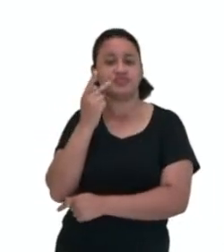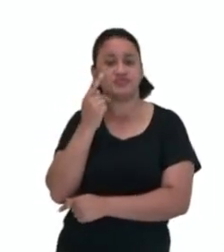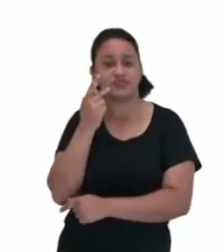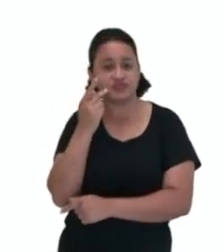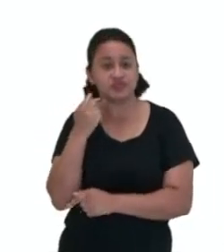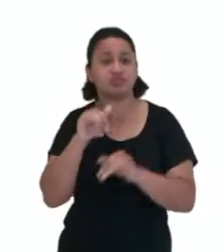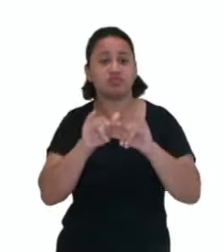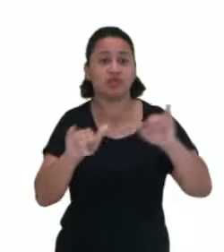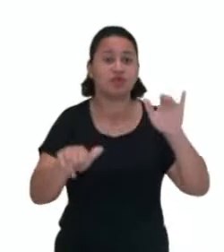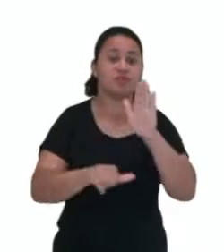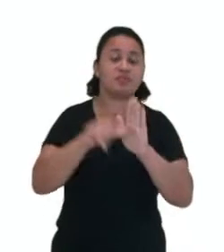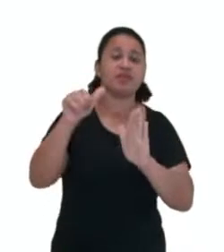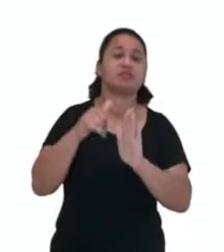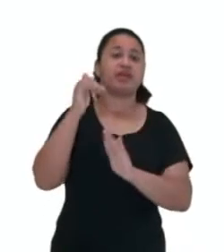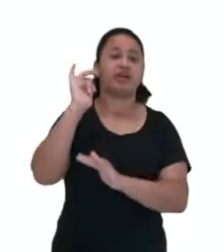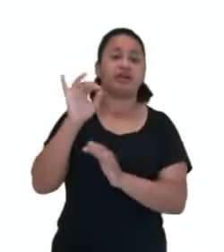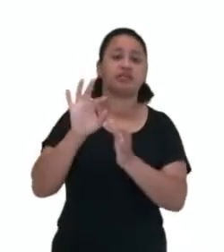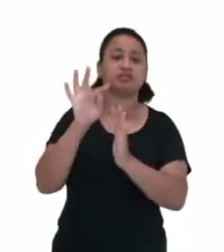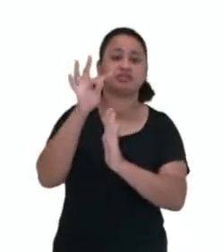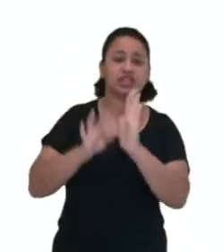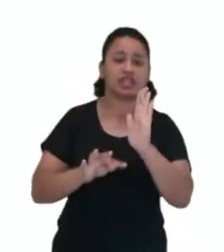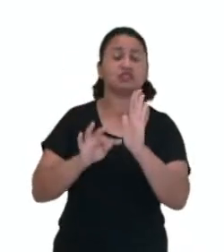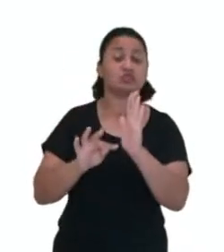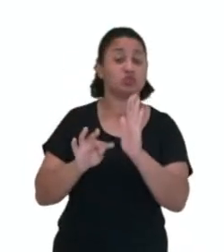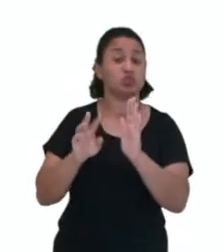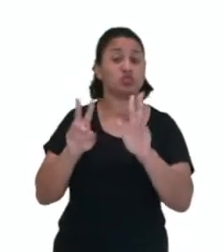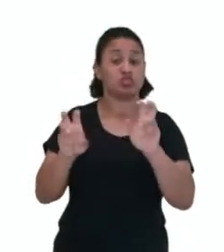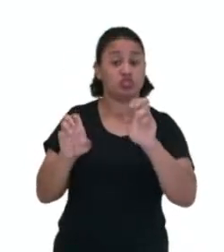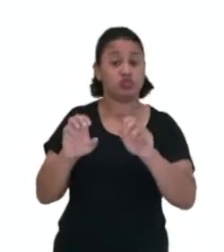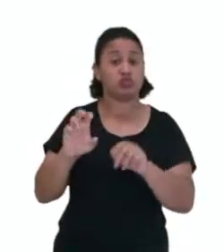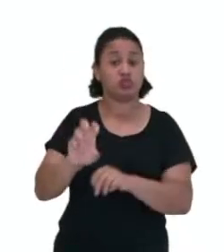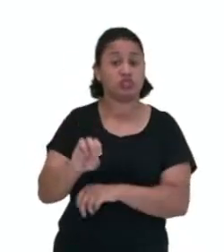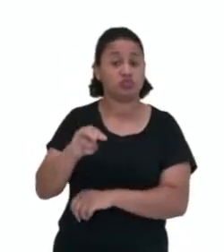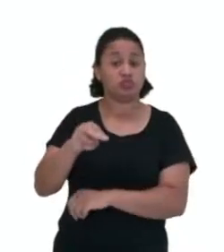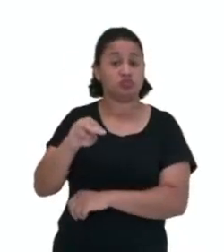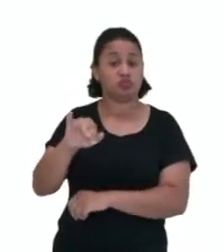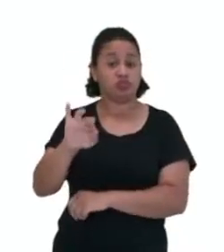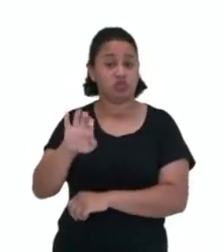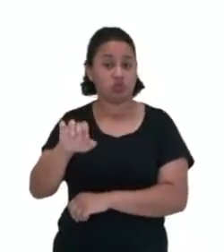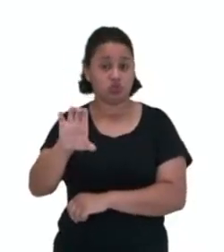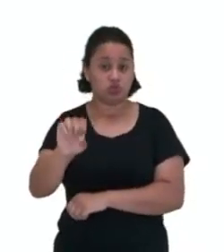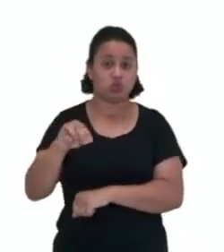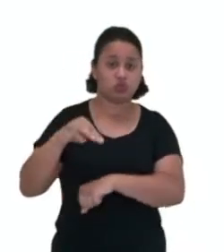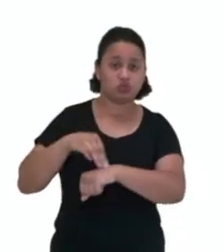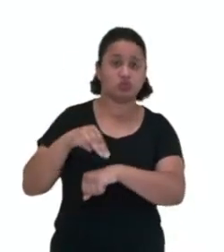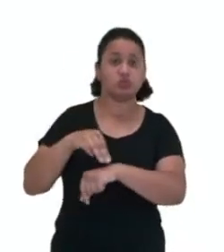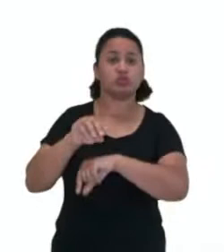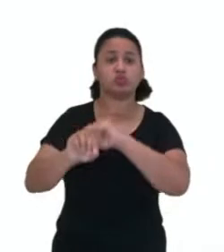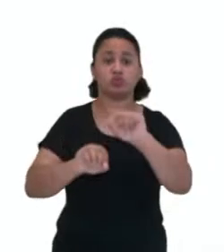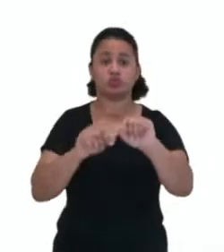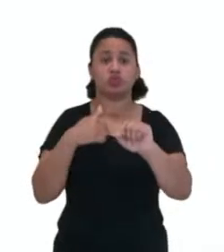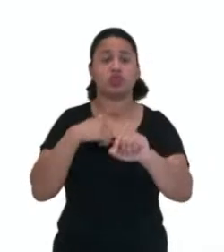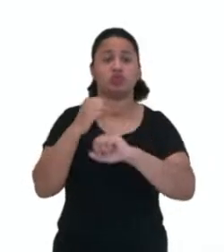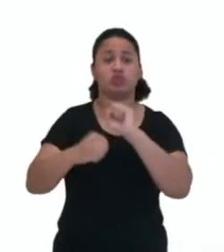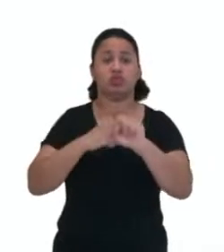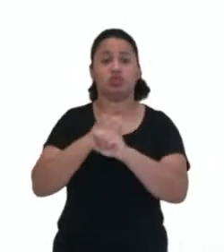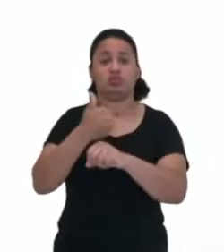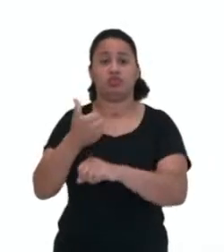seu primeiro romance, 5 Minutos, em 1856. Mas foi com o Guarani,